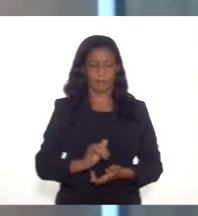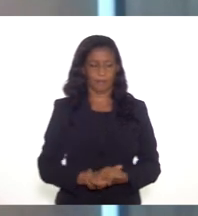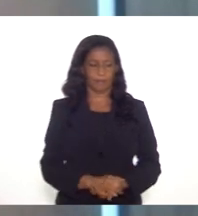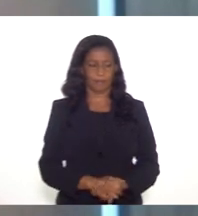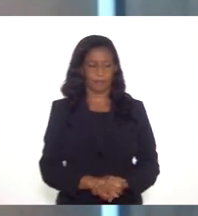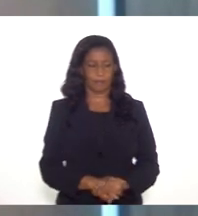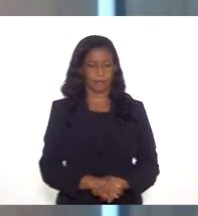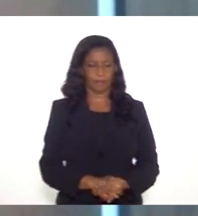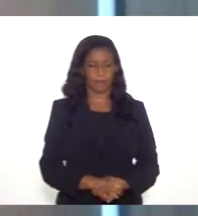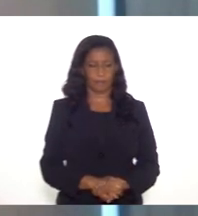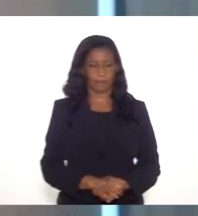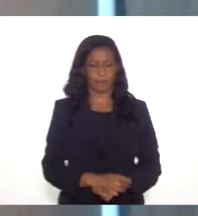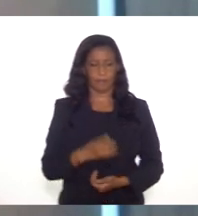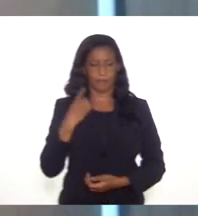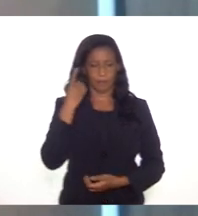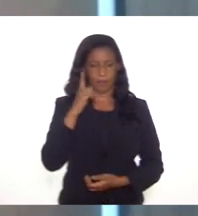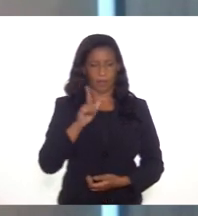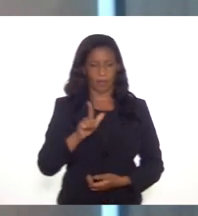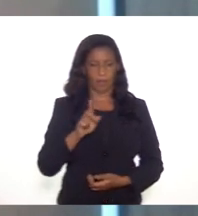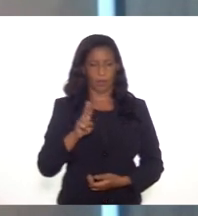Deputada Lucinha.